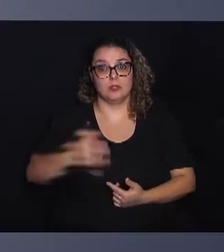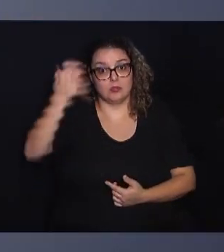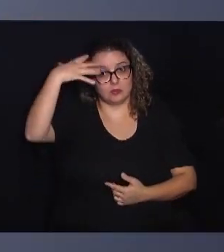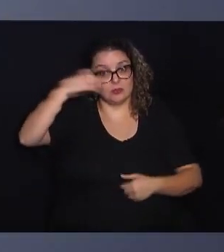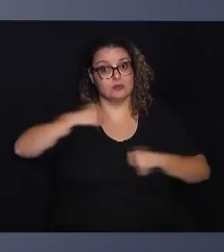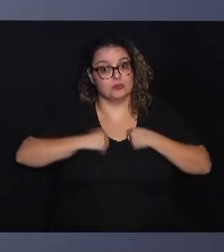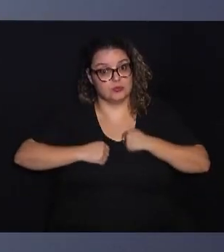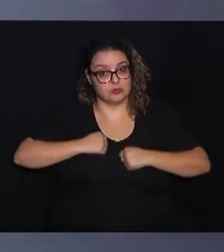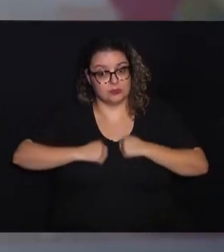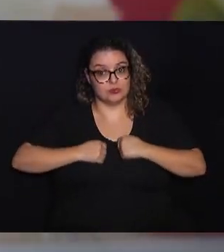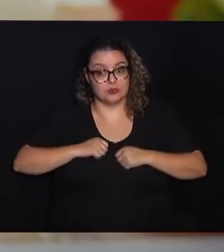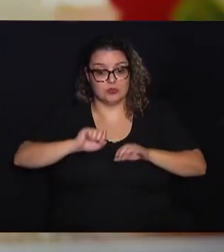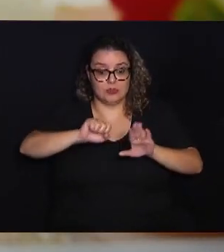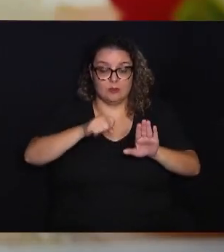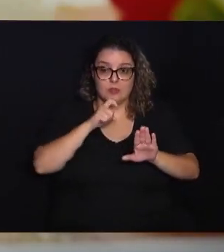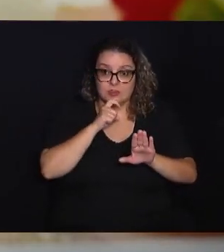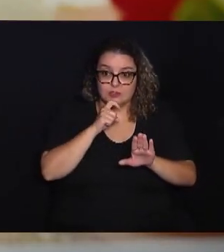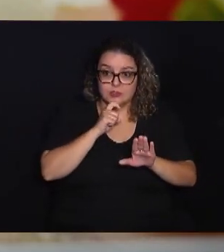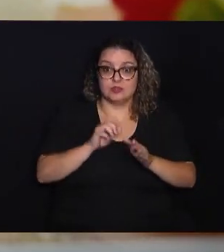Chuveiro,